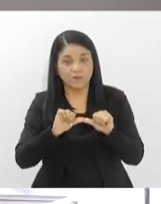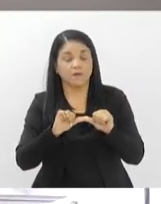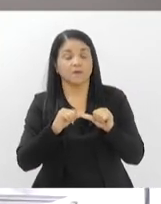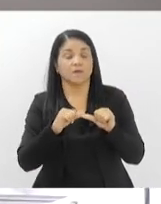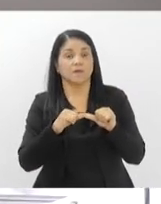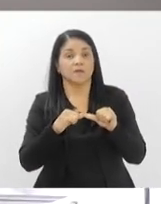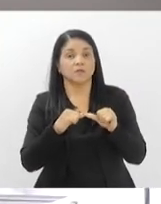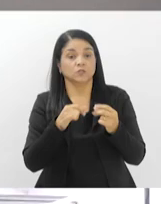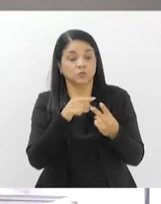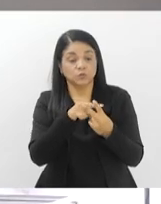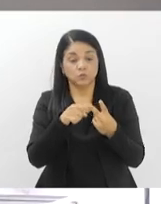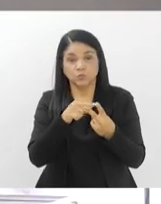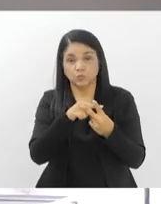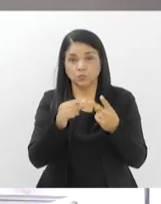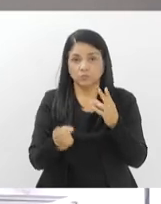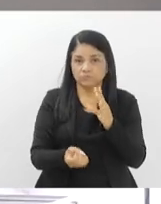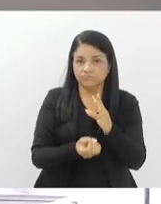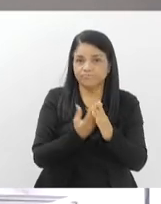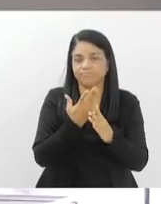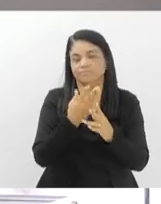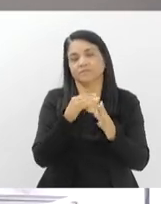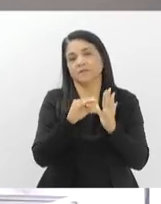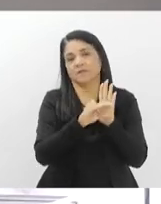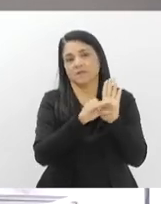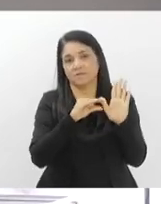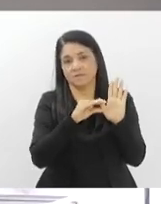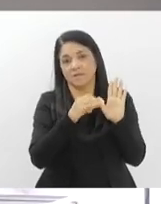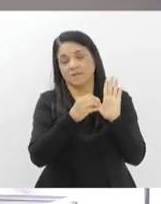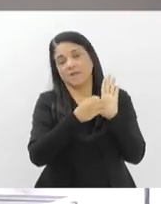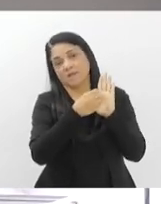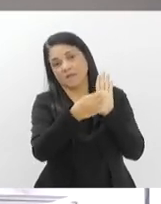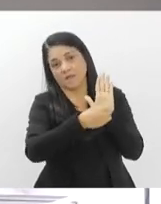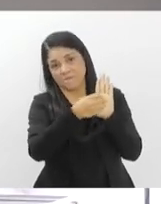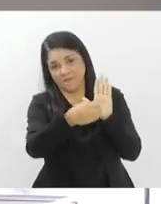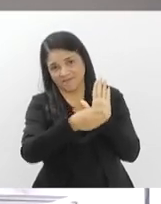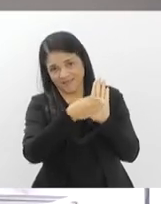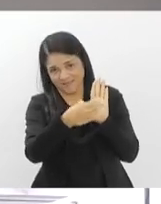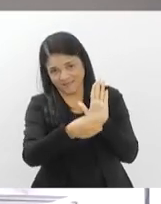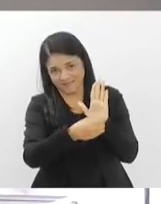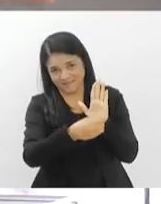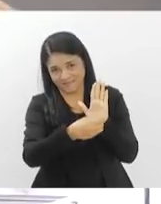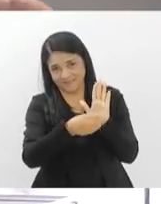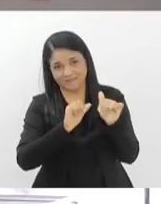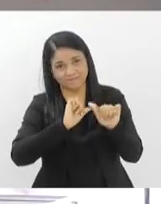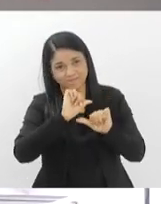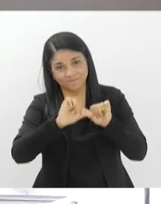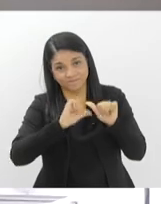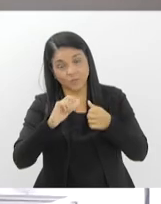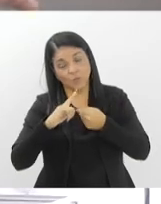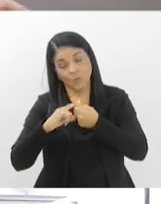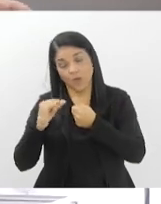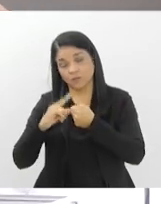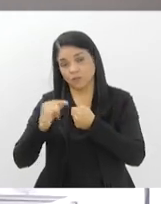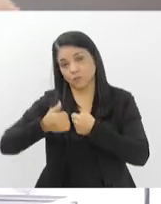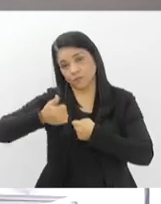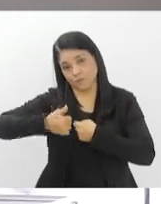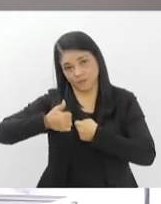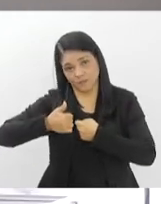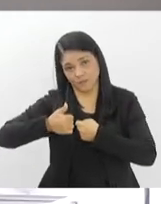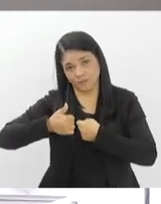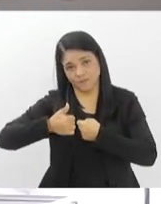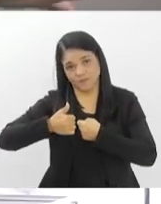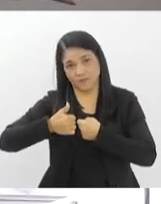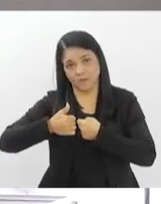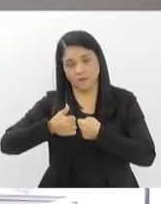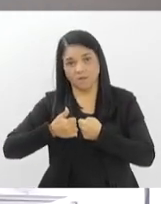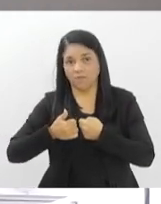fazer duas emendas: modificar a emenda e modificar o artigo 1º. Concordo com você. E não criar